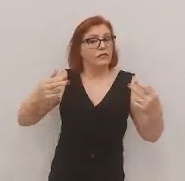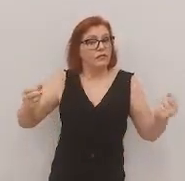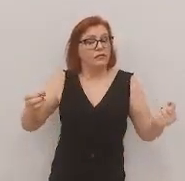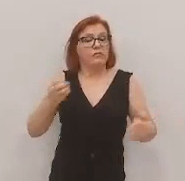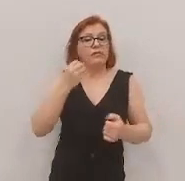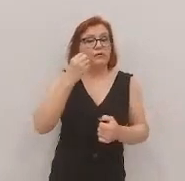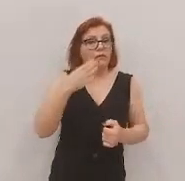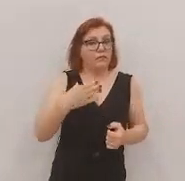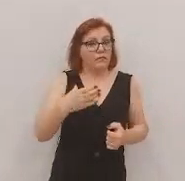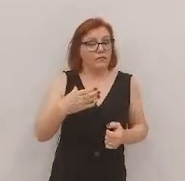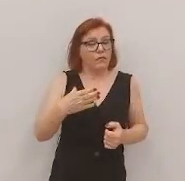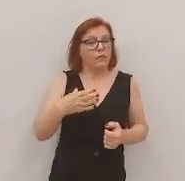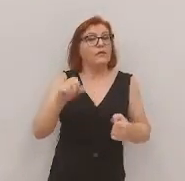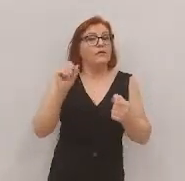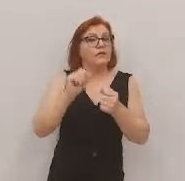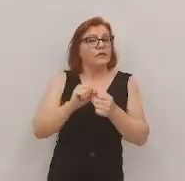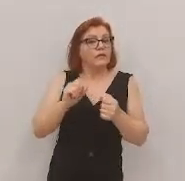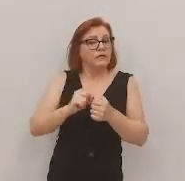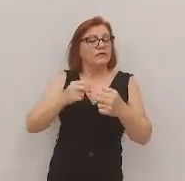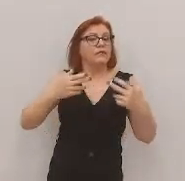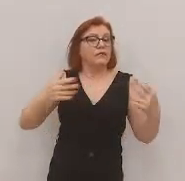então às vezes Deus quer que você sofra,